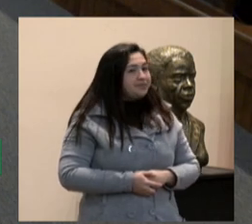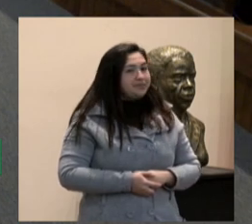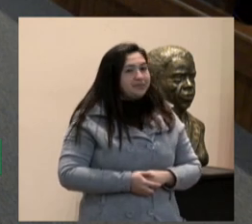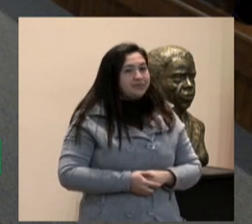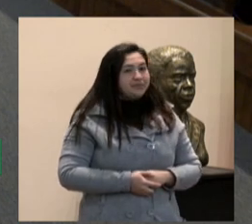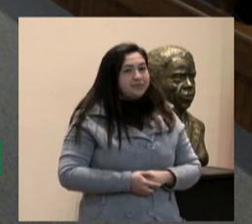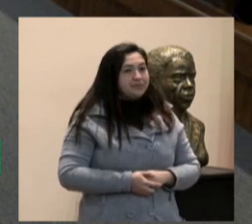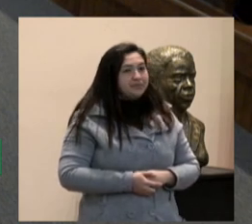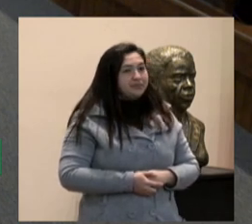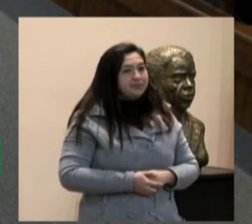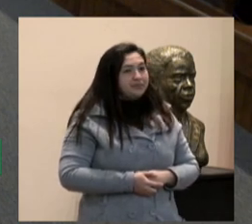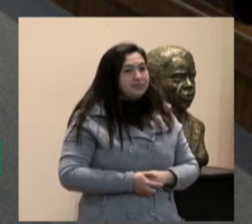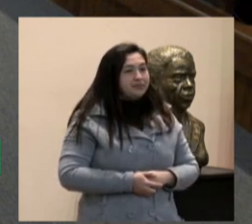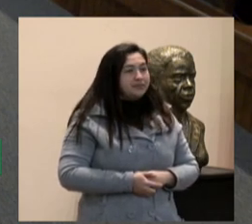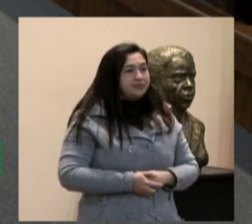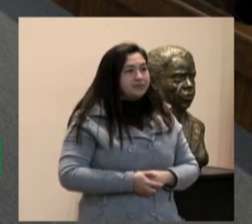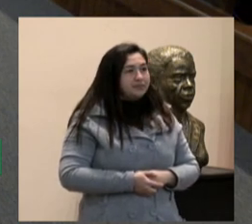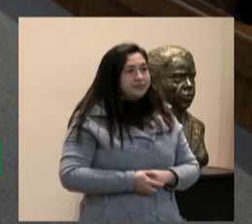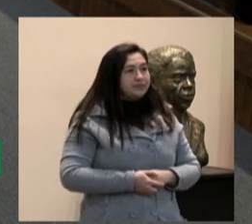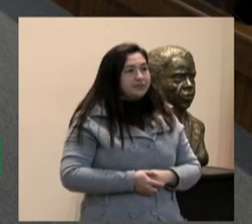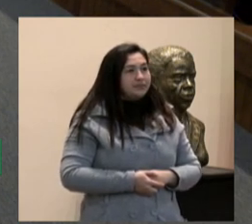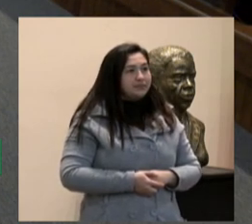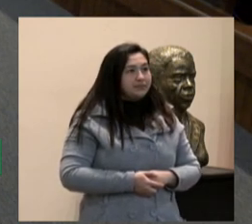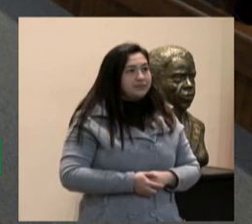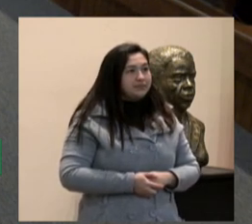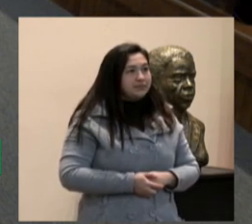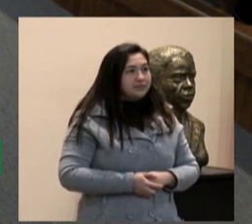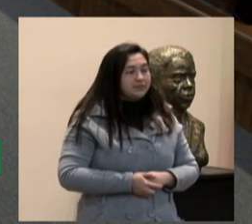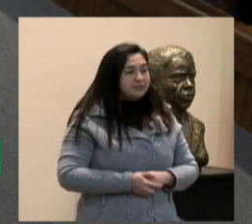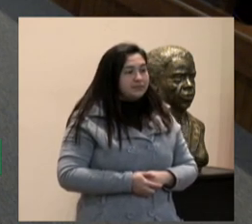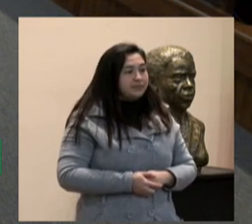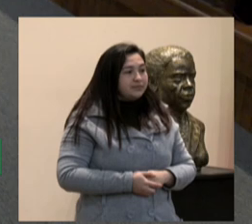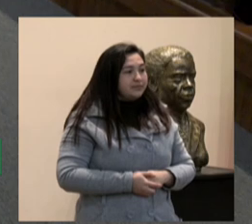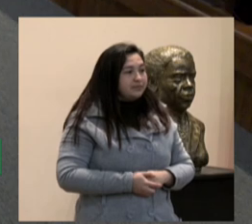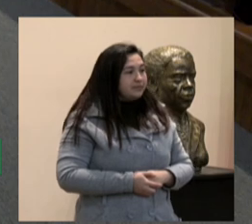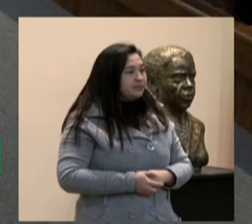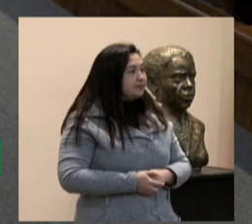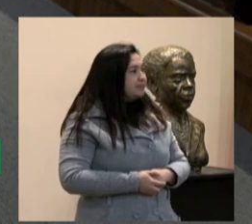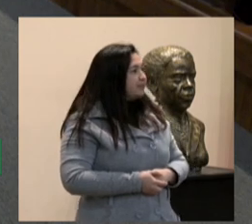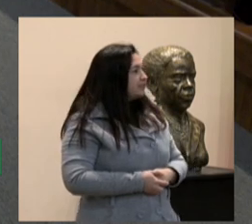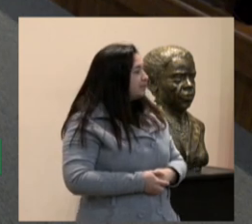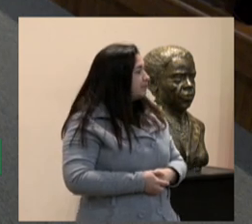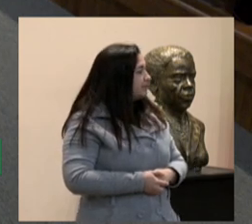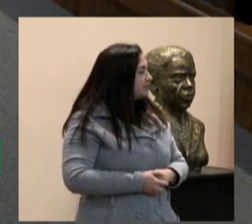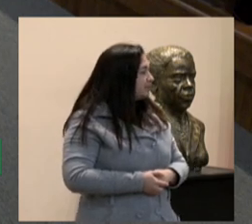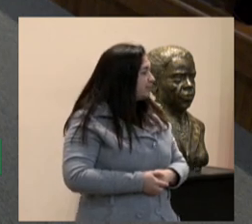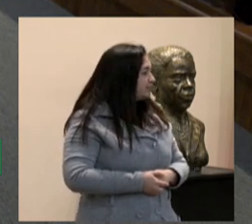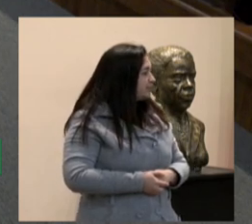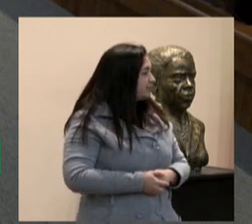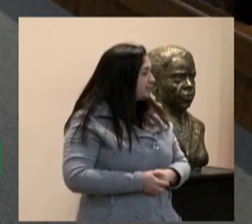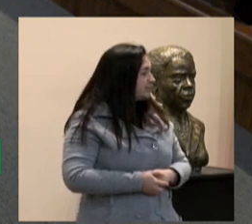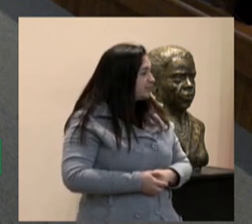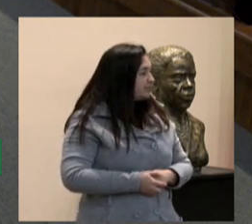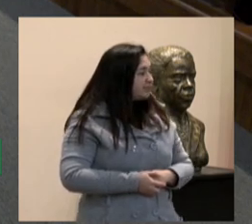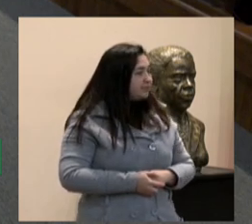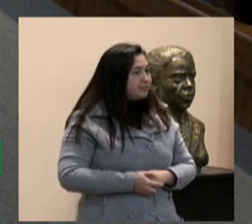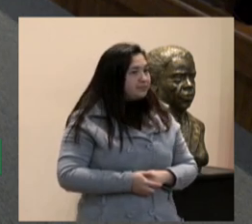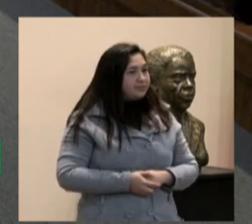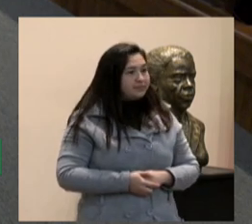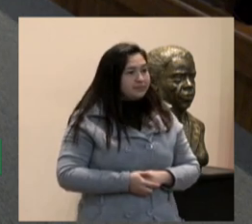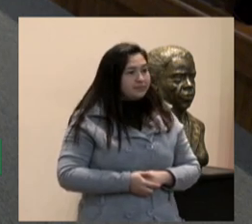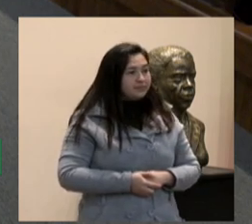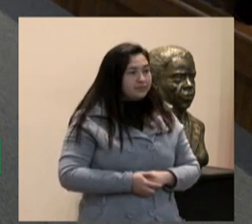Eu vou para cá. Tá bom. Eu é que tenho que